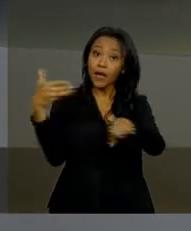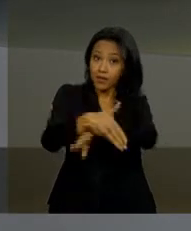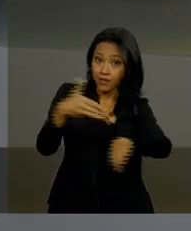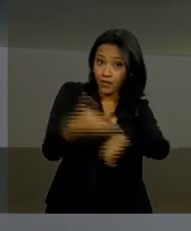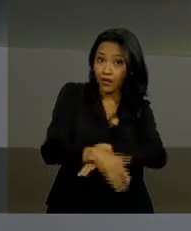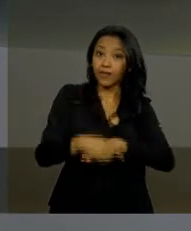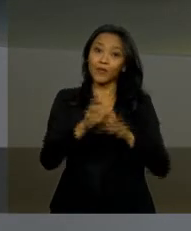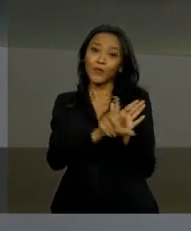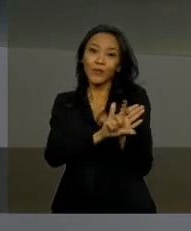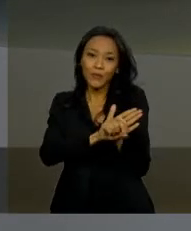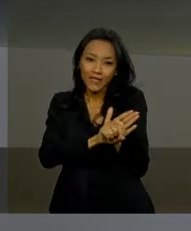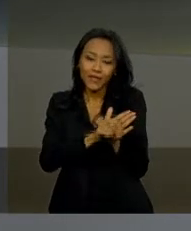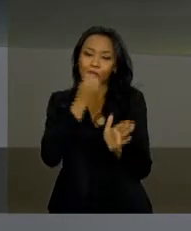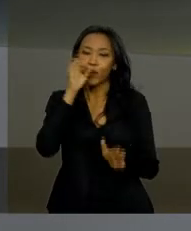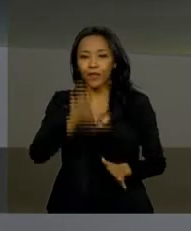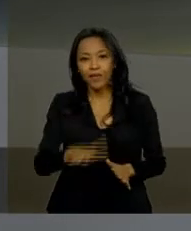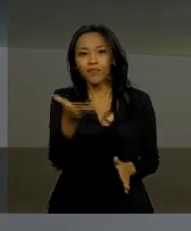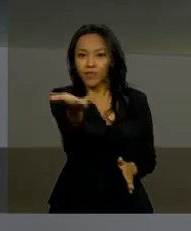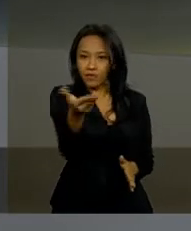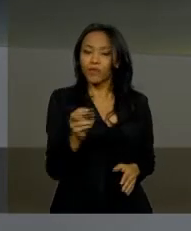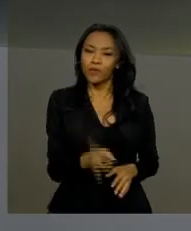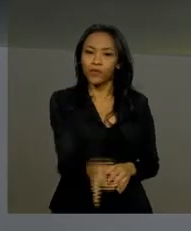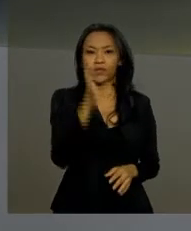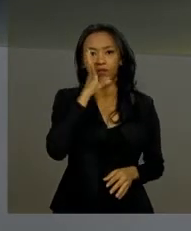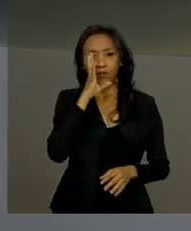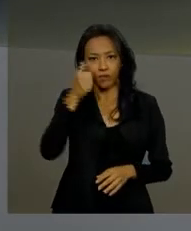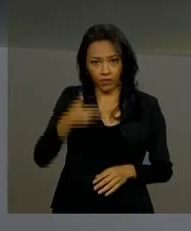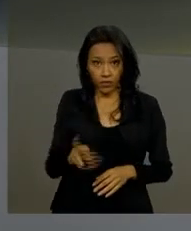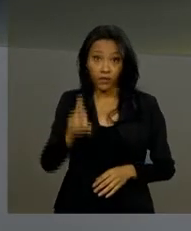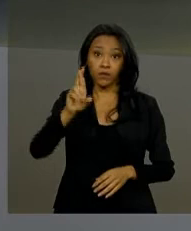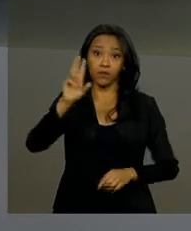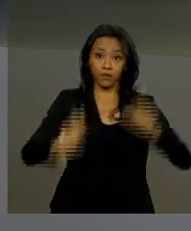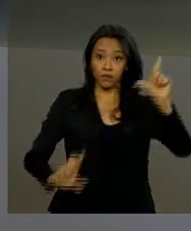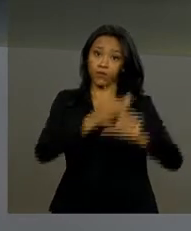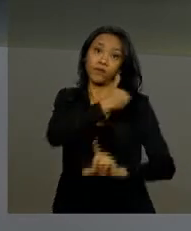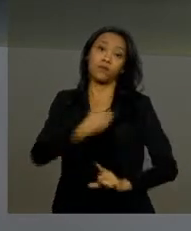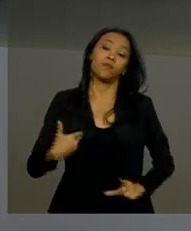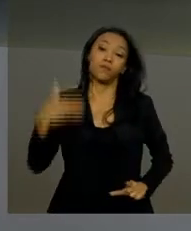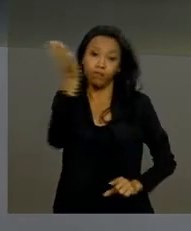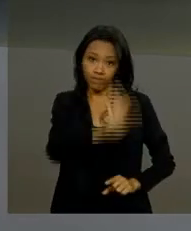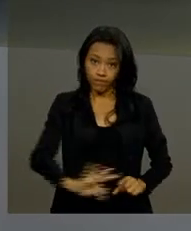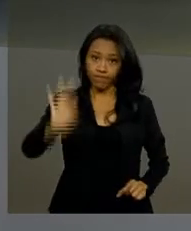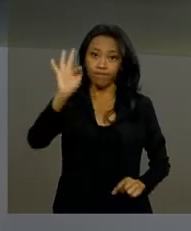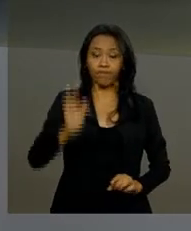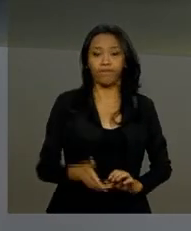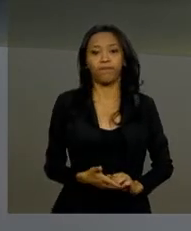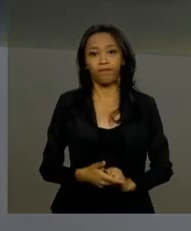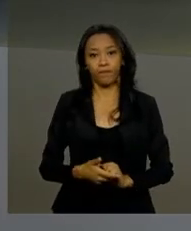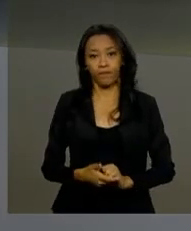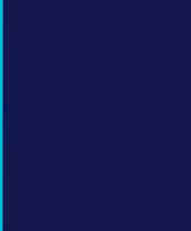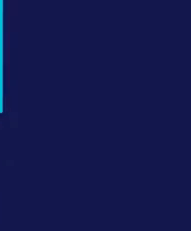perfil no twitter uma boa tarde pra você continue com a gente aqui na nbr a tv do governo federal